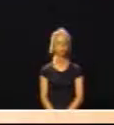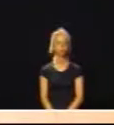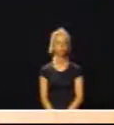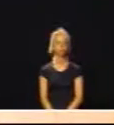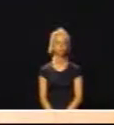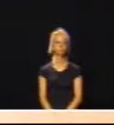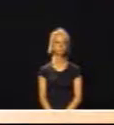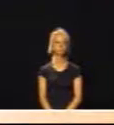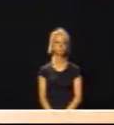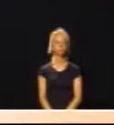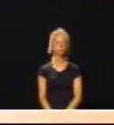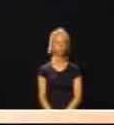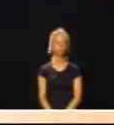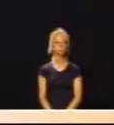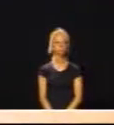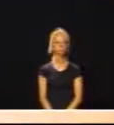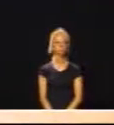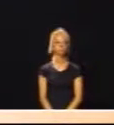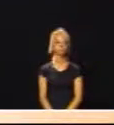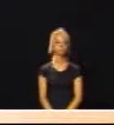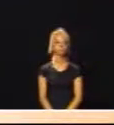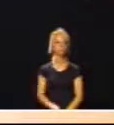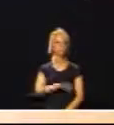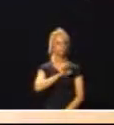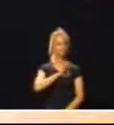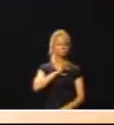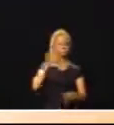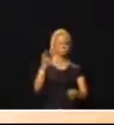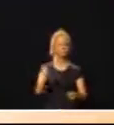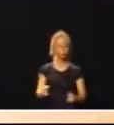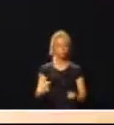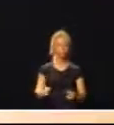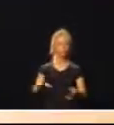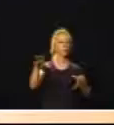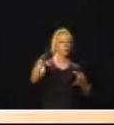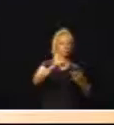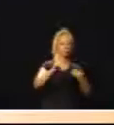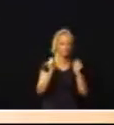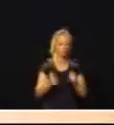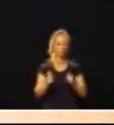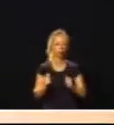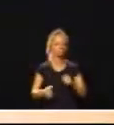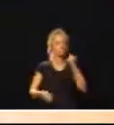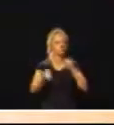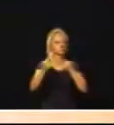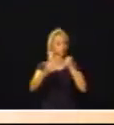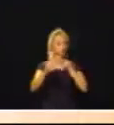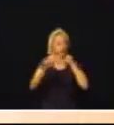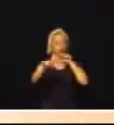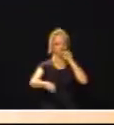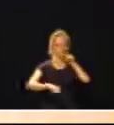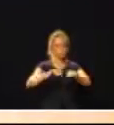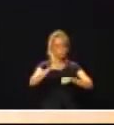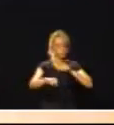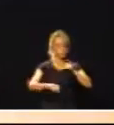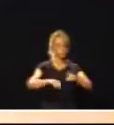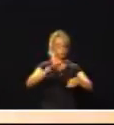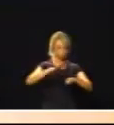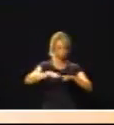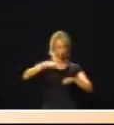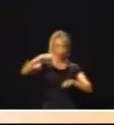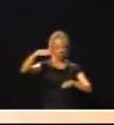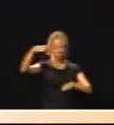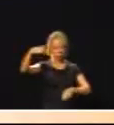poder apreender a carroça a bicicleta o caminhão o carro e analisar e aumentar a